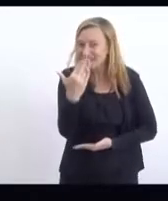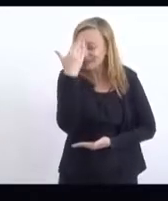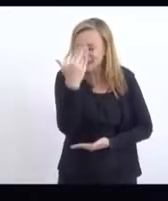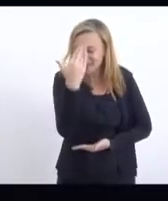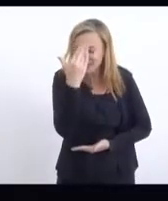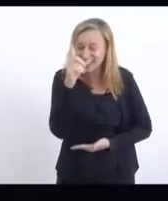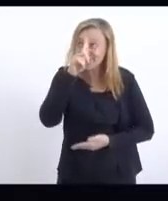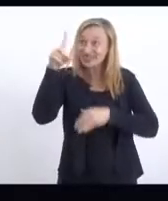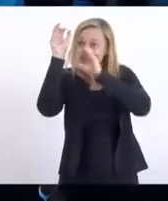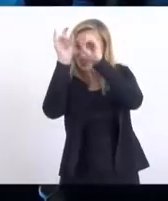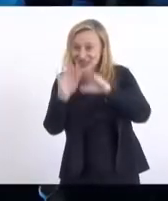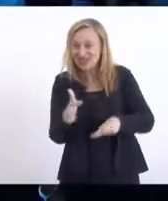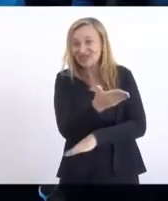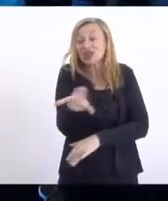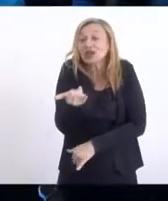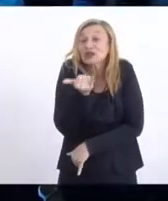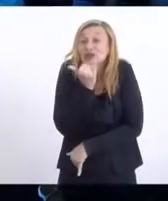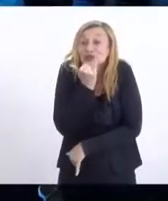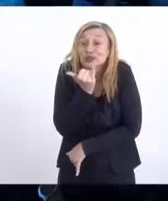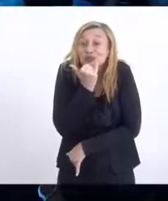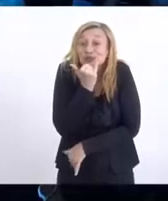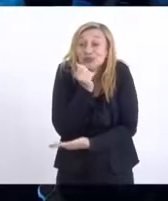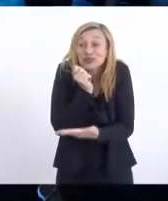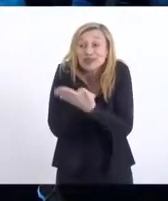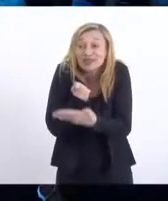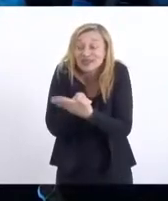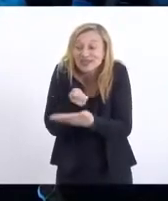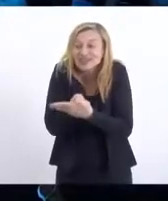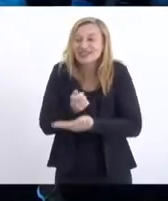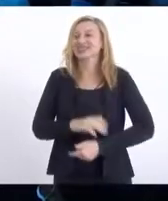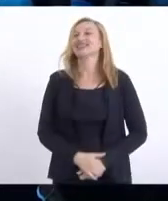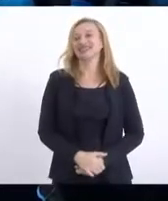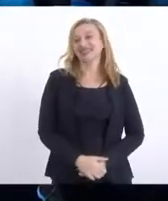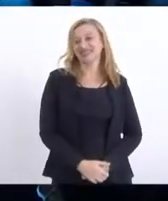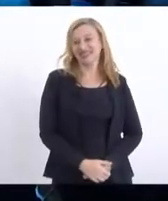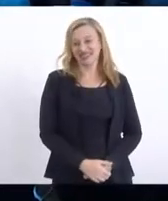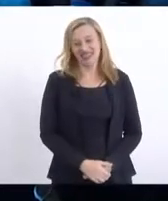que Deus abençoe vocês e desculpa a cobrança.